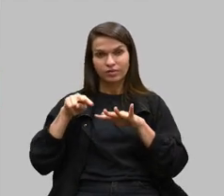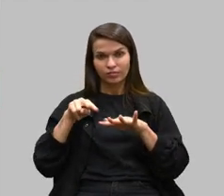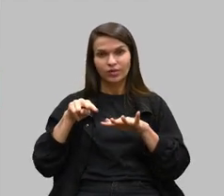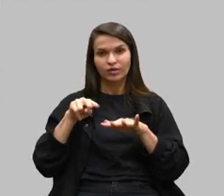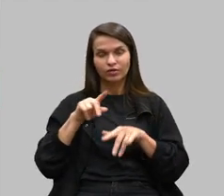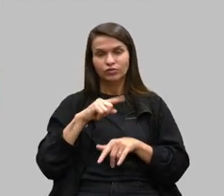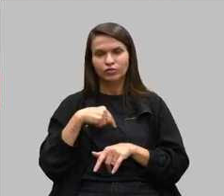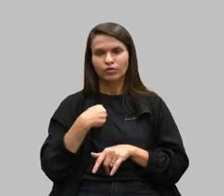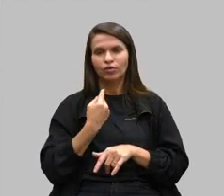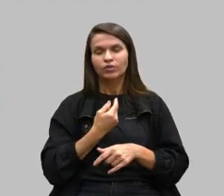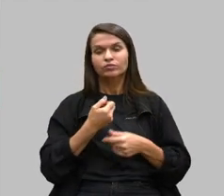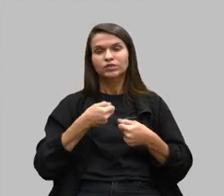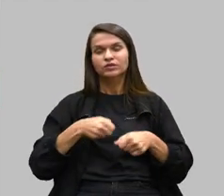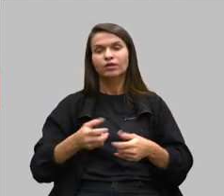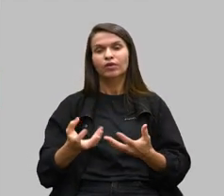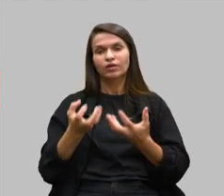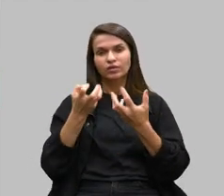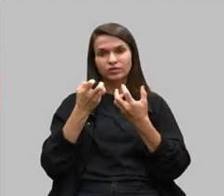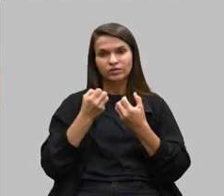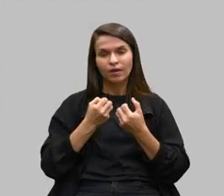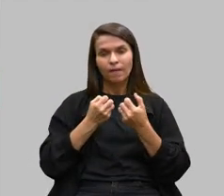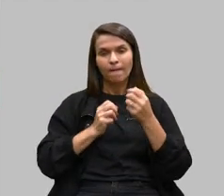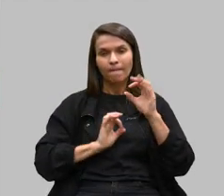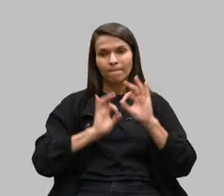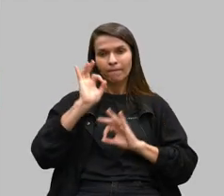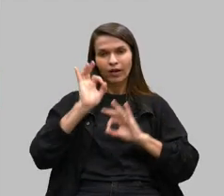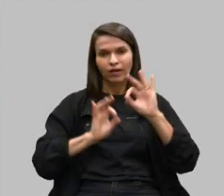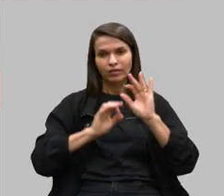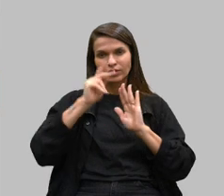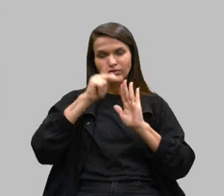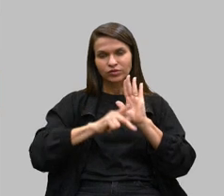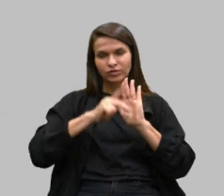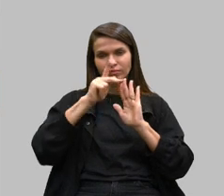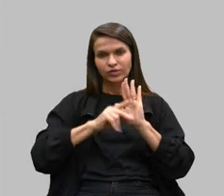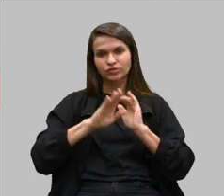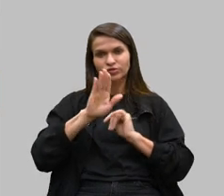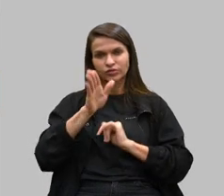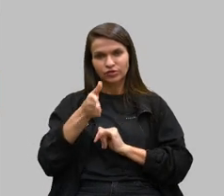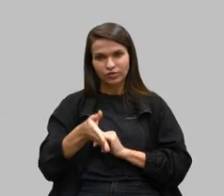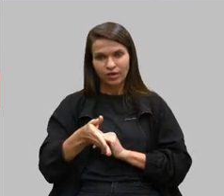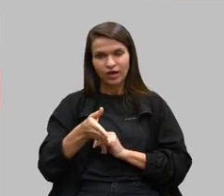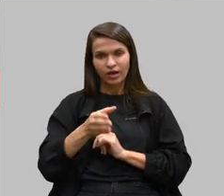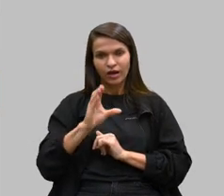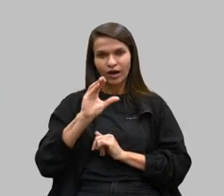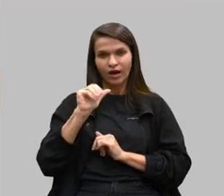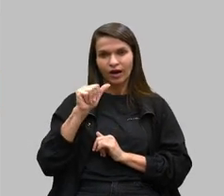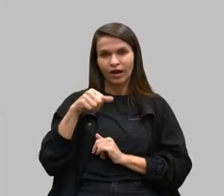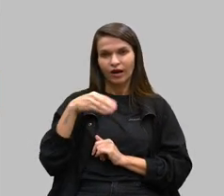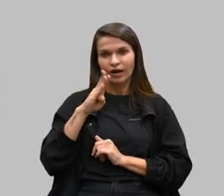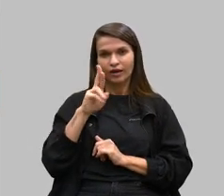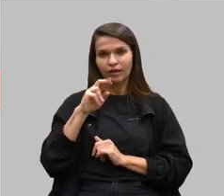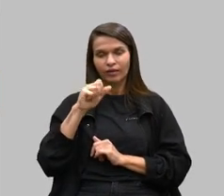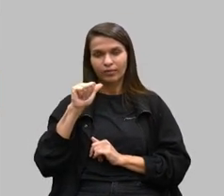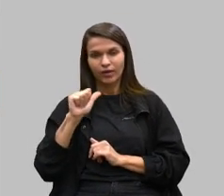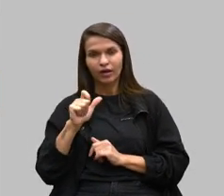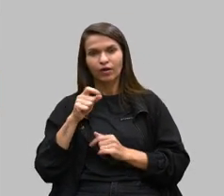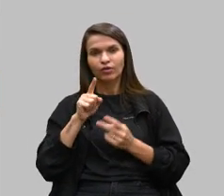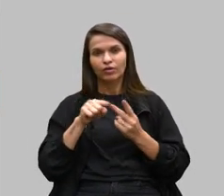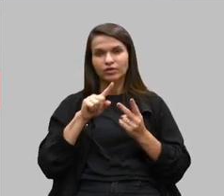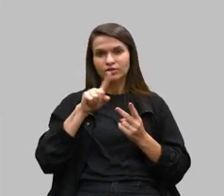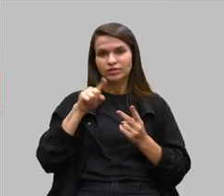deveremos receber o planejamento já não é Cabral e Zé Luiz tá aqui também eh